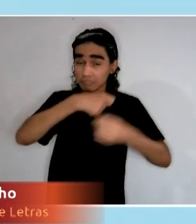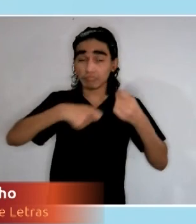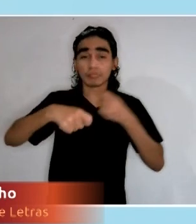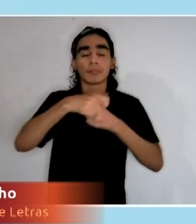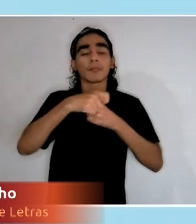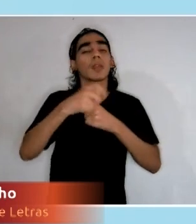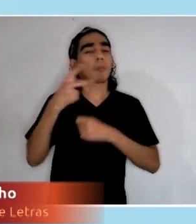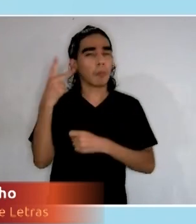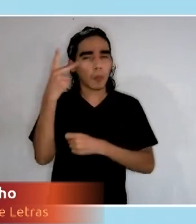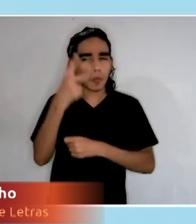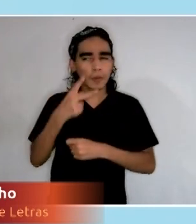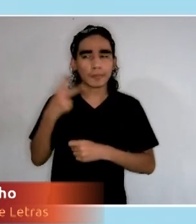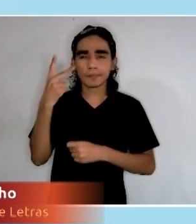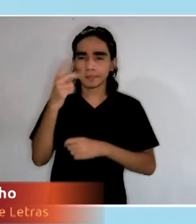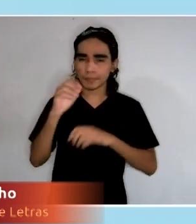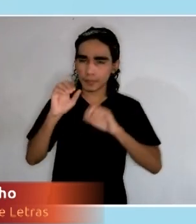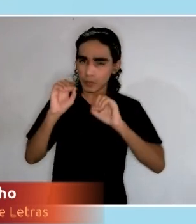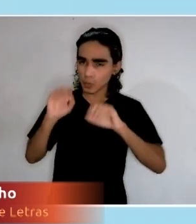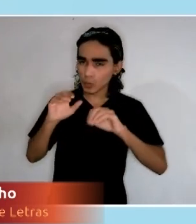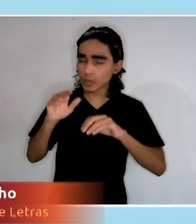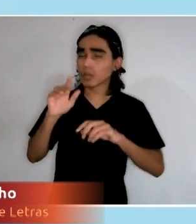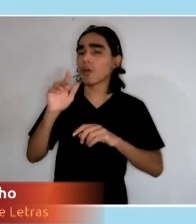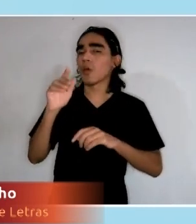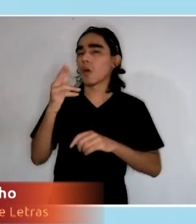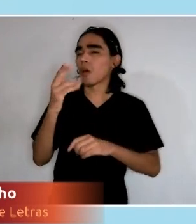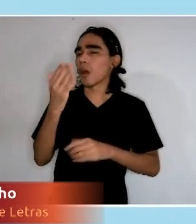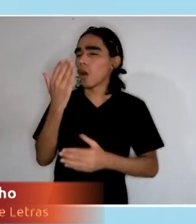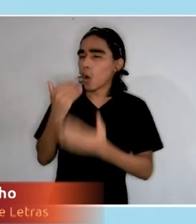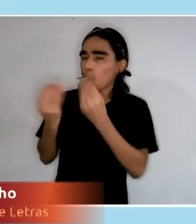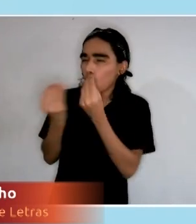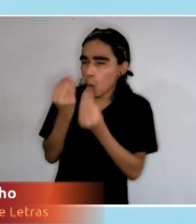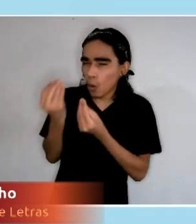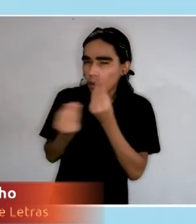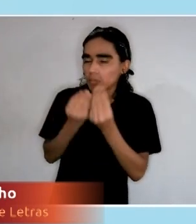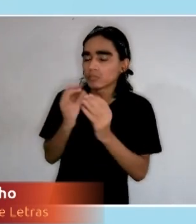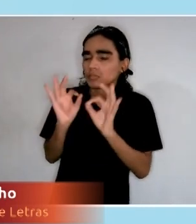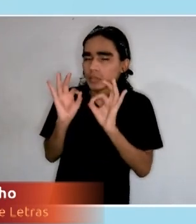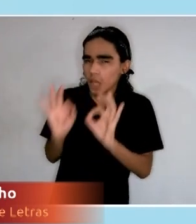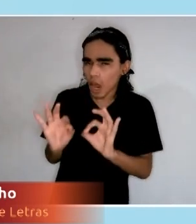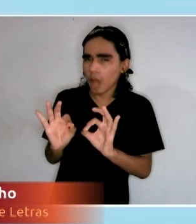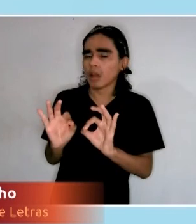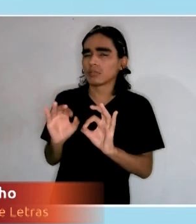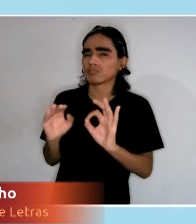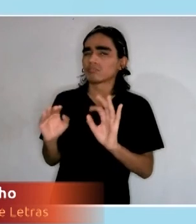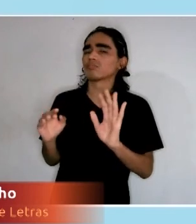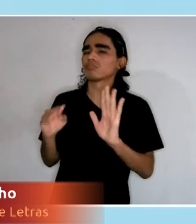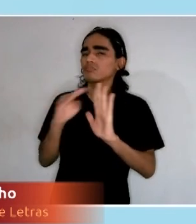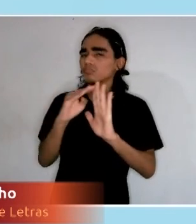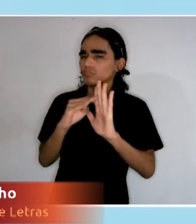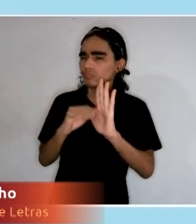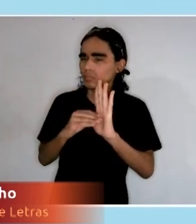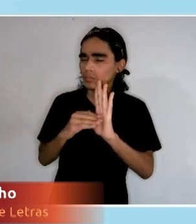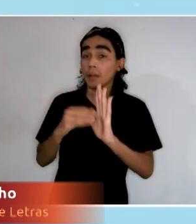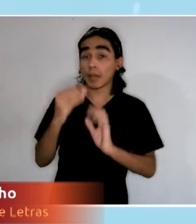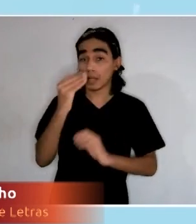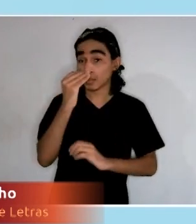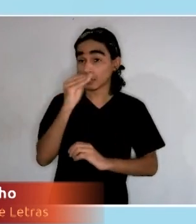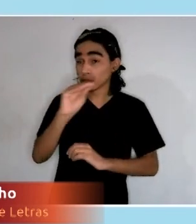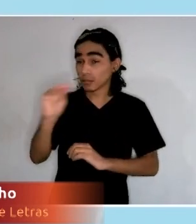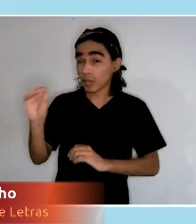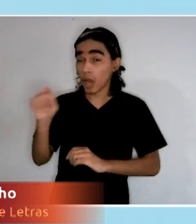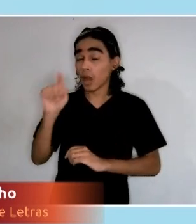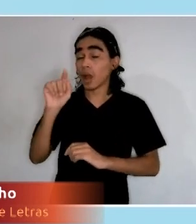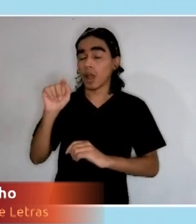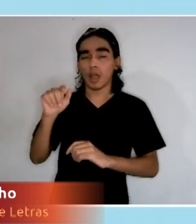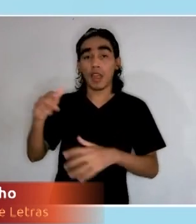políticas de educação alimentar, de alimentação adequada, como desprezar esses ultraprocessados,